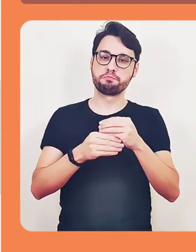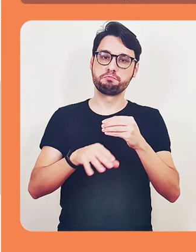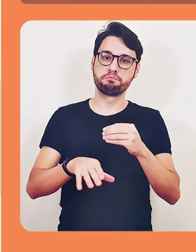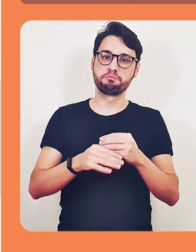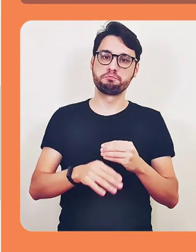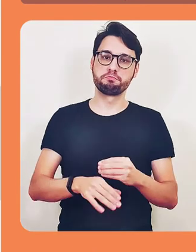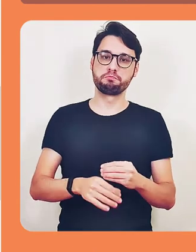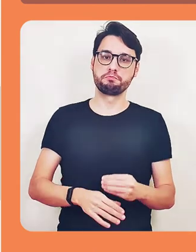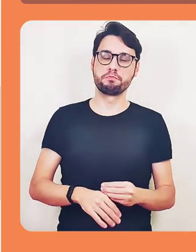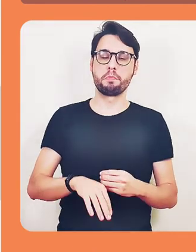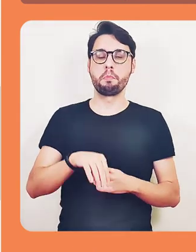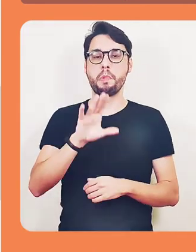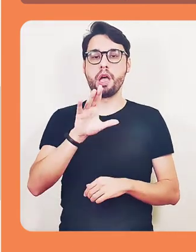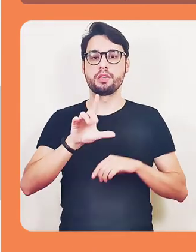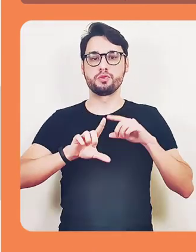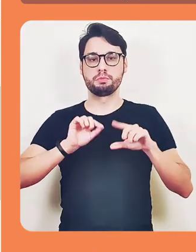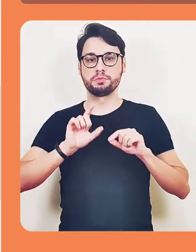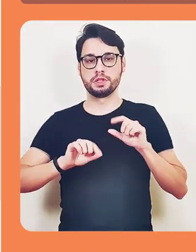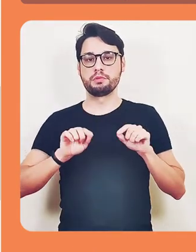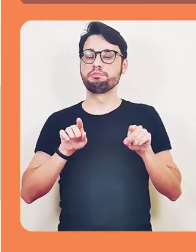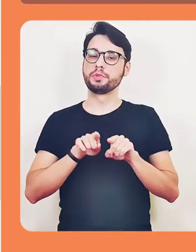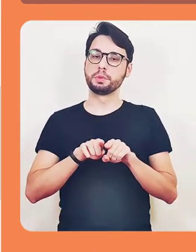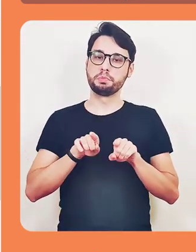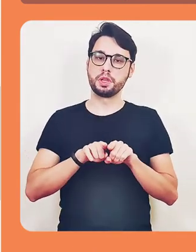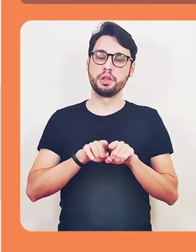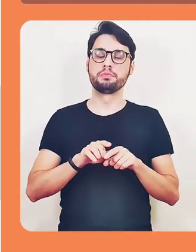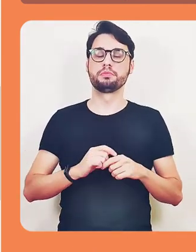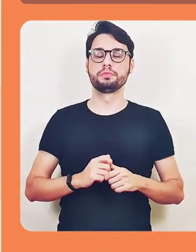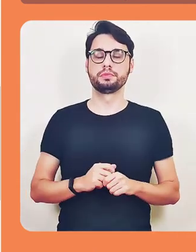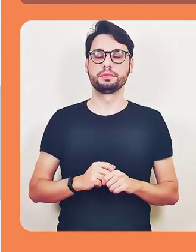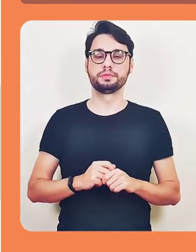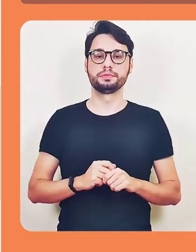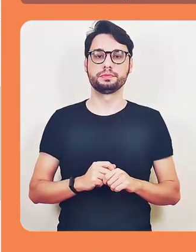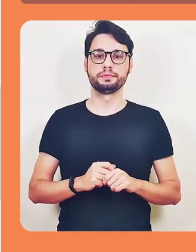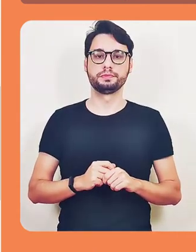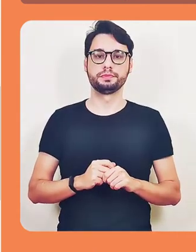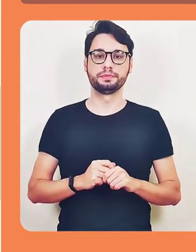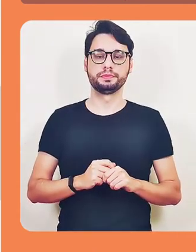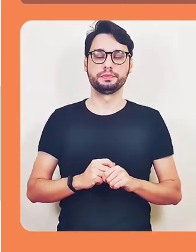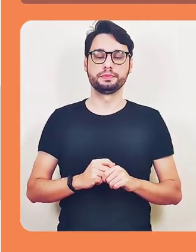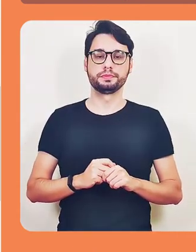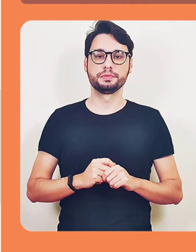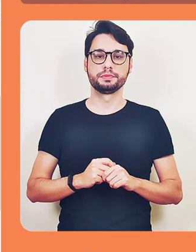lá. Você pode adicionar mais opções.